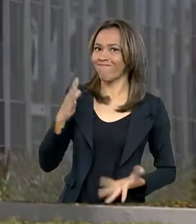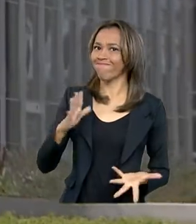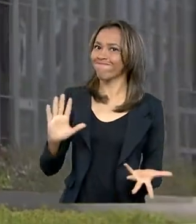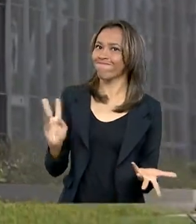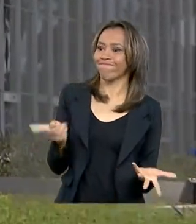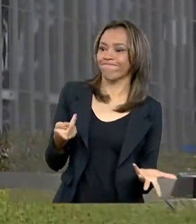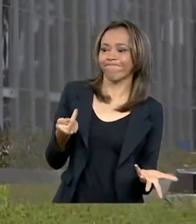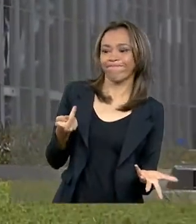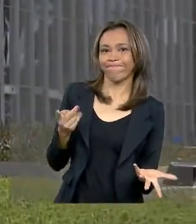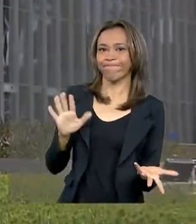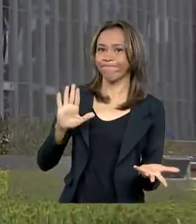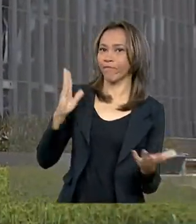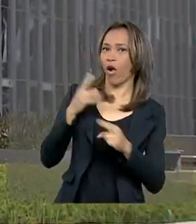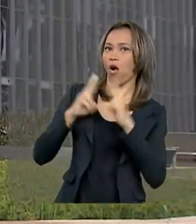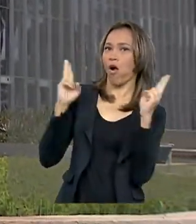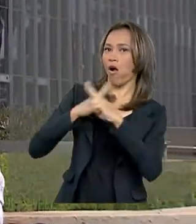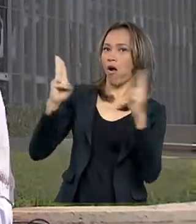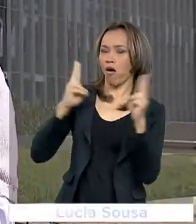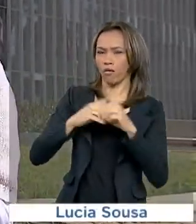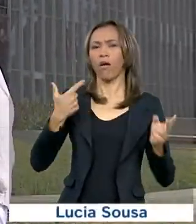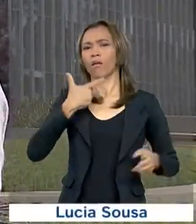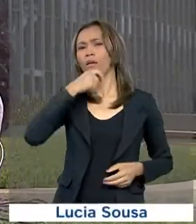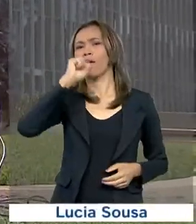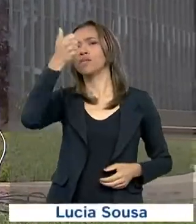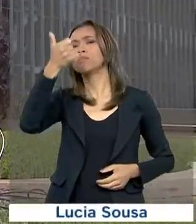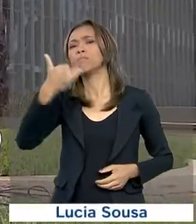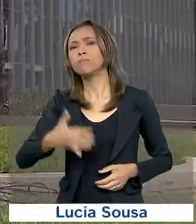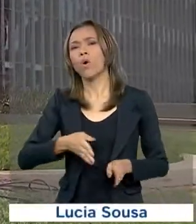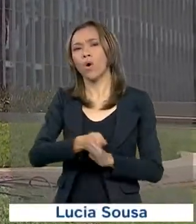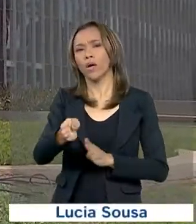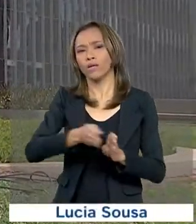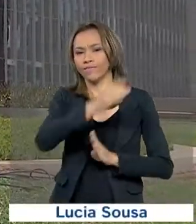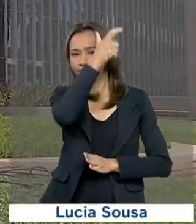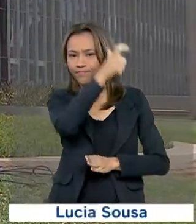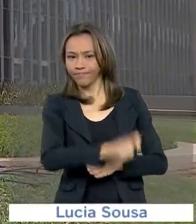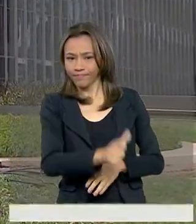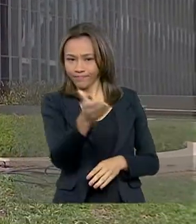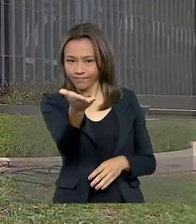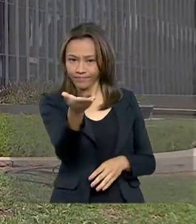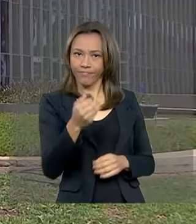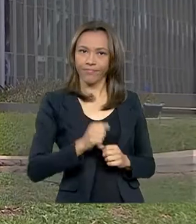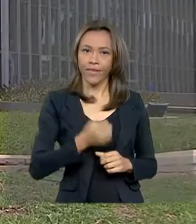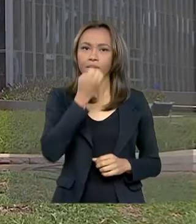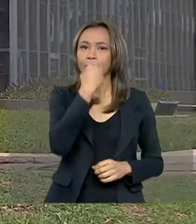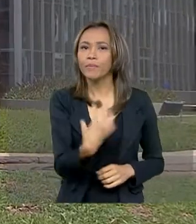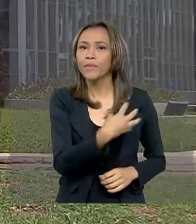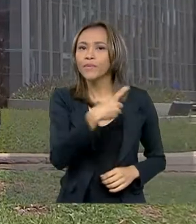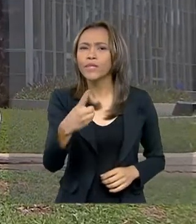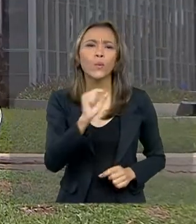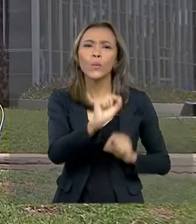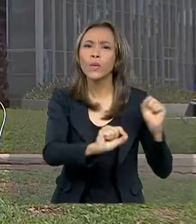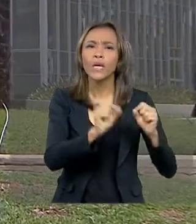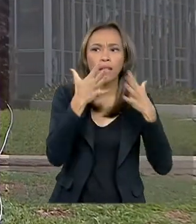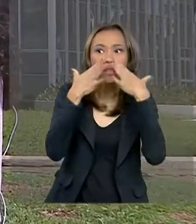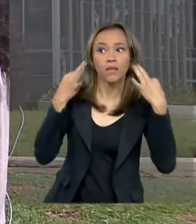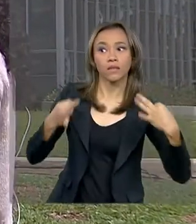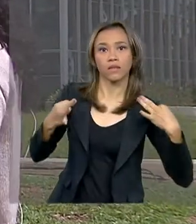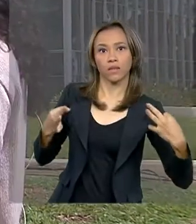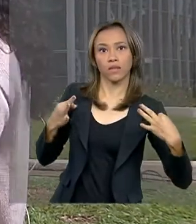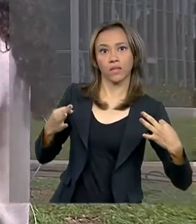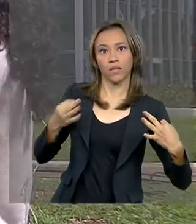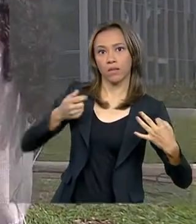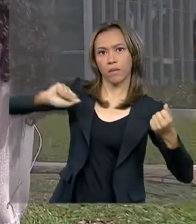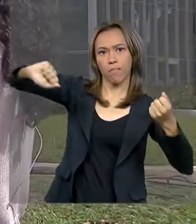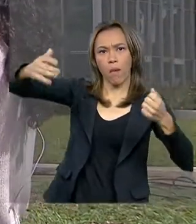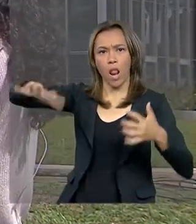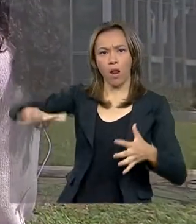informações é o Luciano Tim, secretário nacional do Consumidor do Ministério da Justiça. Luciano, bom dia. O que o consumidor tem que ficar de olho nessa Black